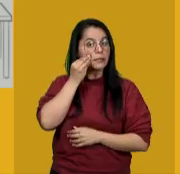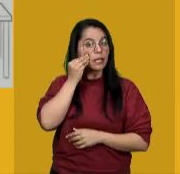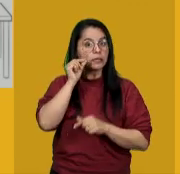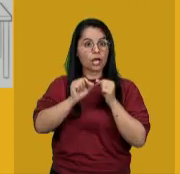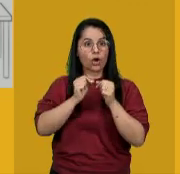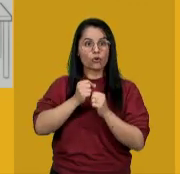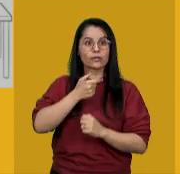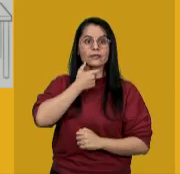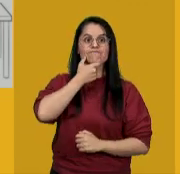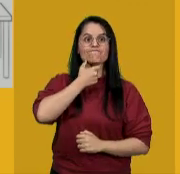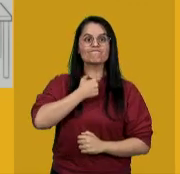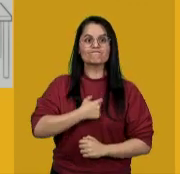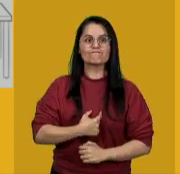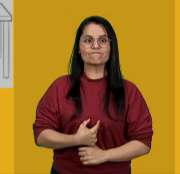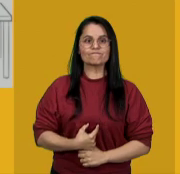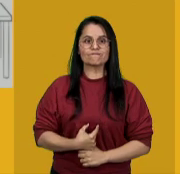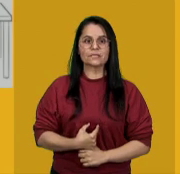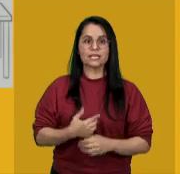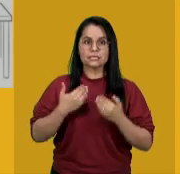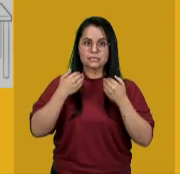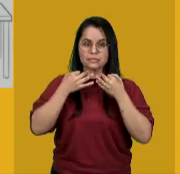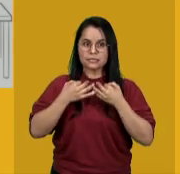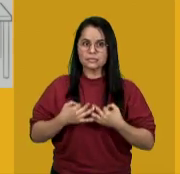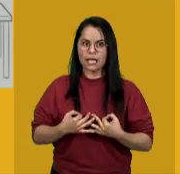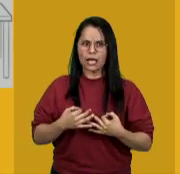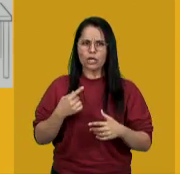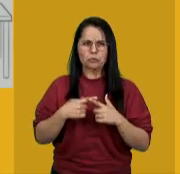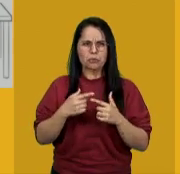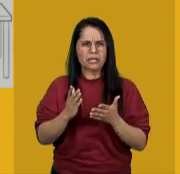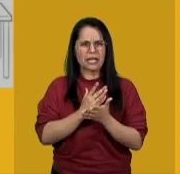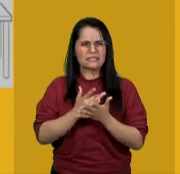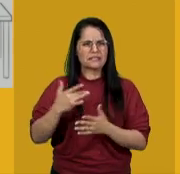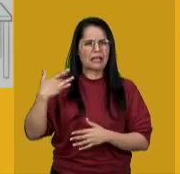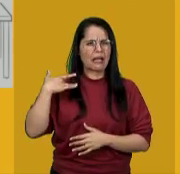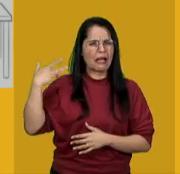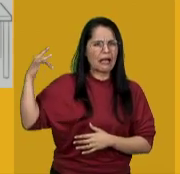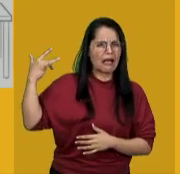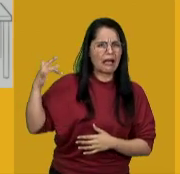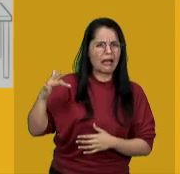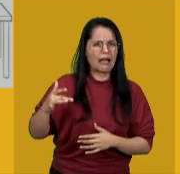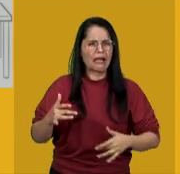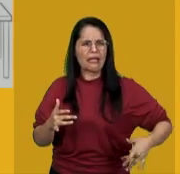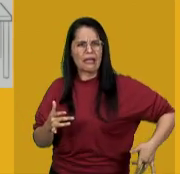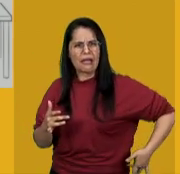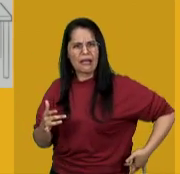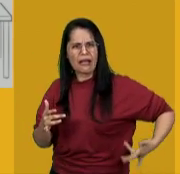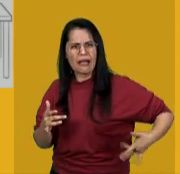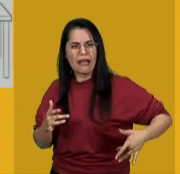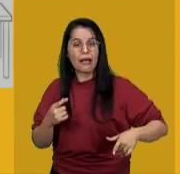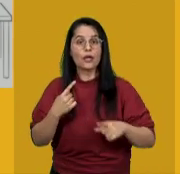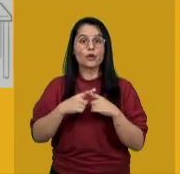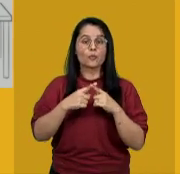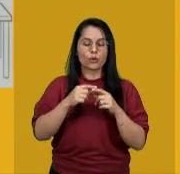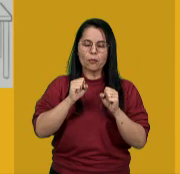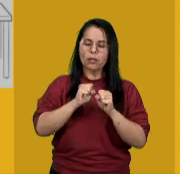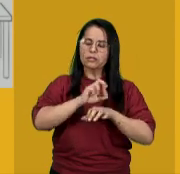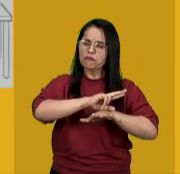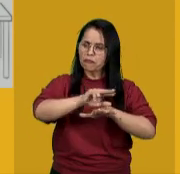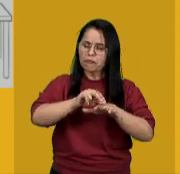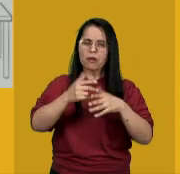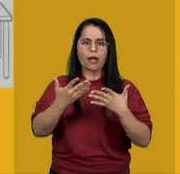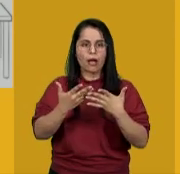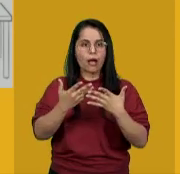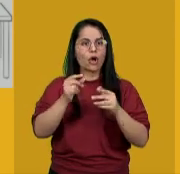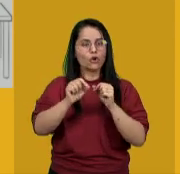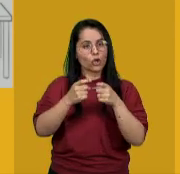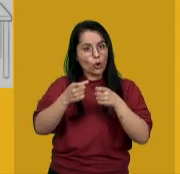coluna ereta. Muitas dores de coluna que as pessoas têm podem ser ligadas a vários fatores. Isso é